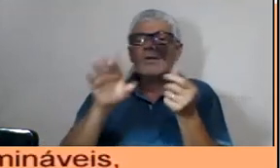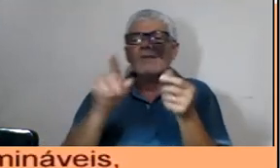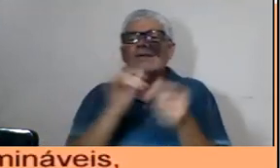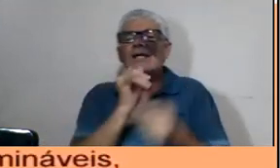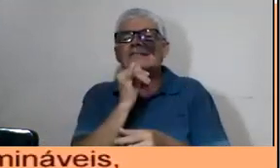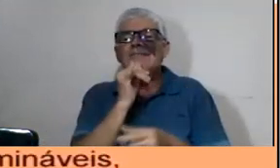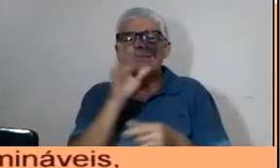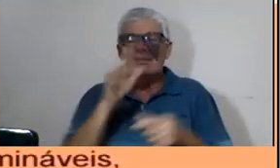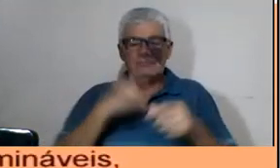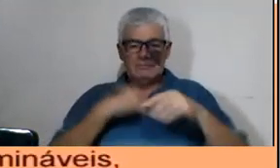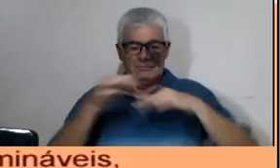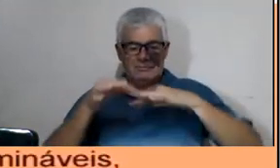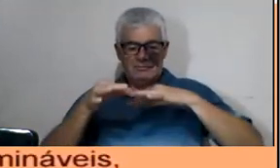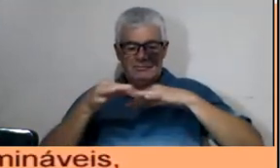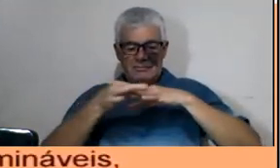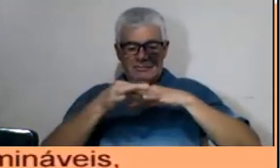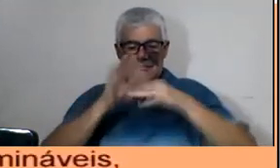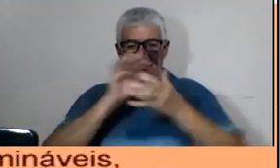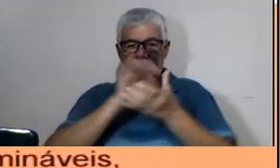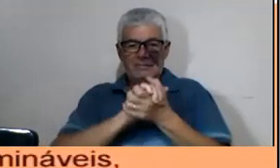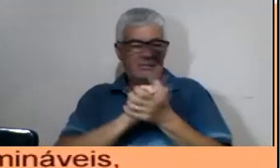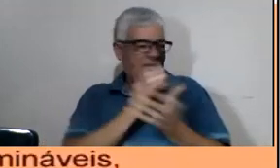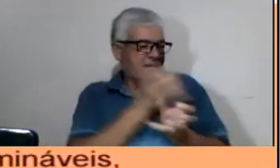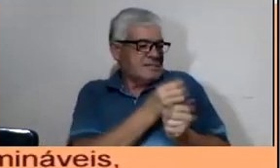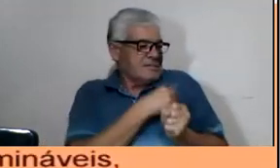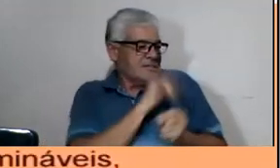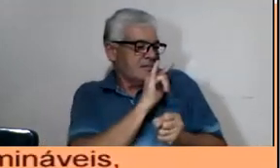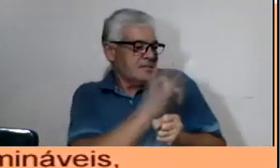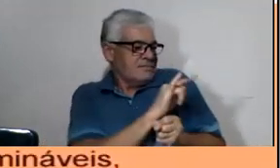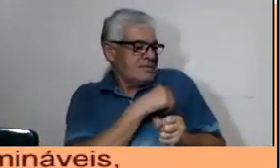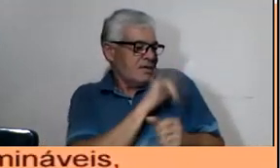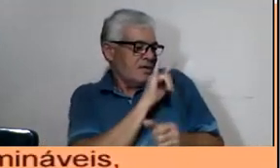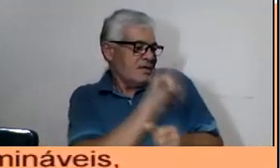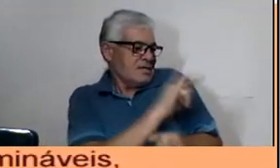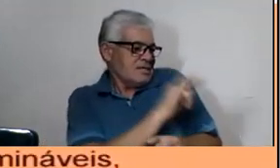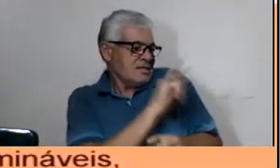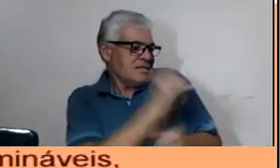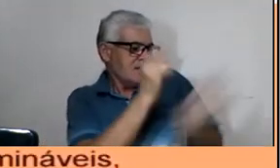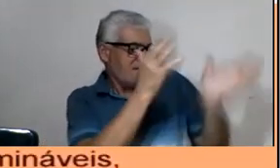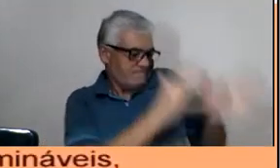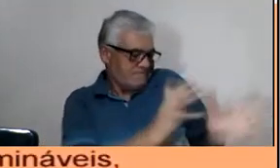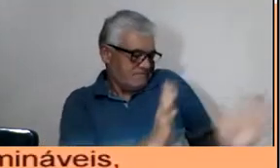o único reino, né, que substituiu a Babilônia. Não sei se vocês têm conhecimento sobre